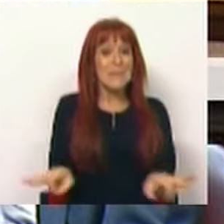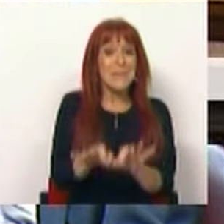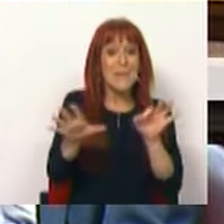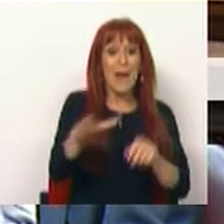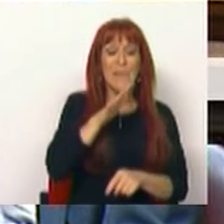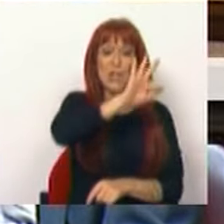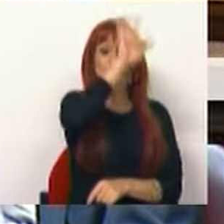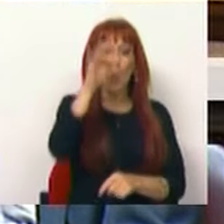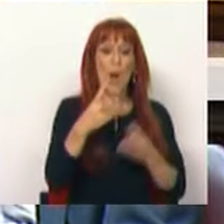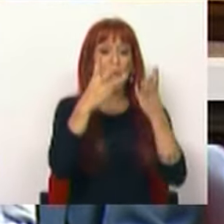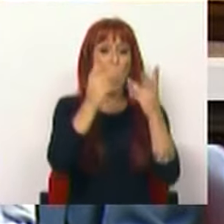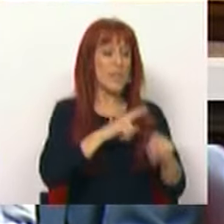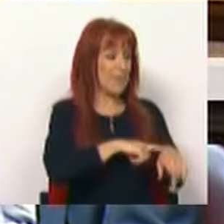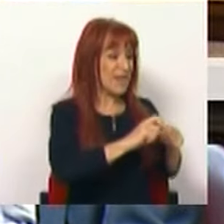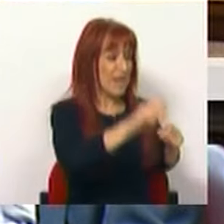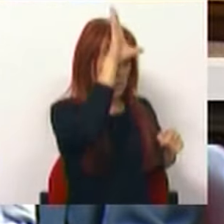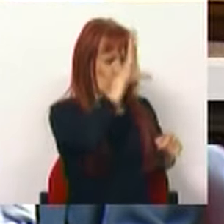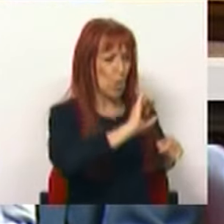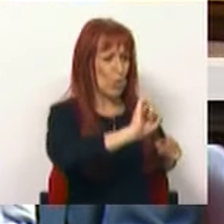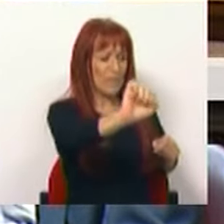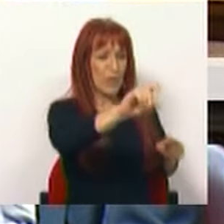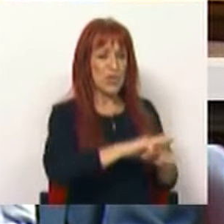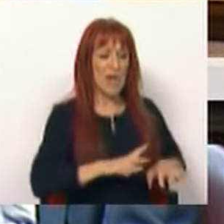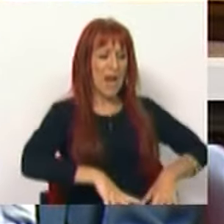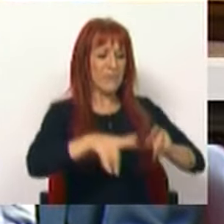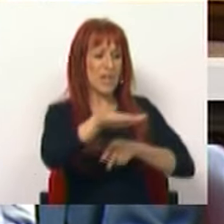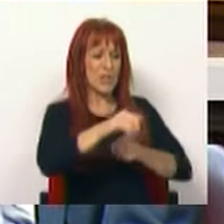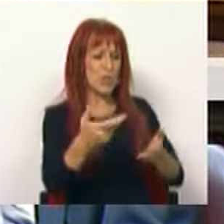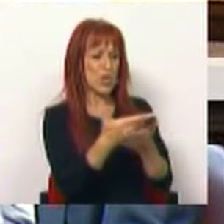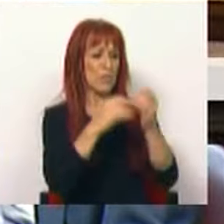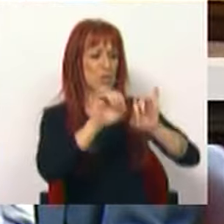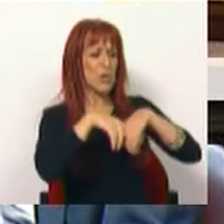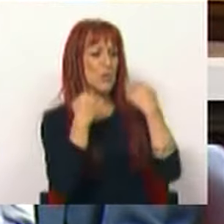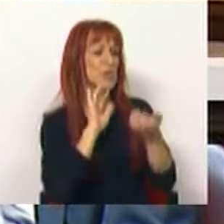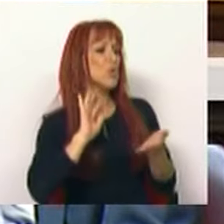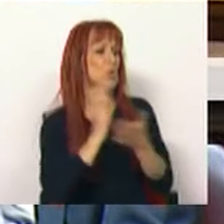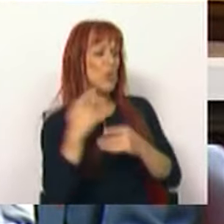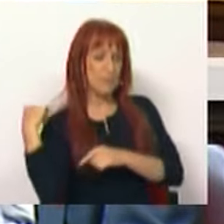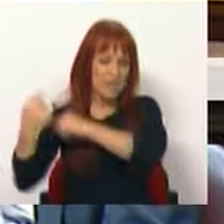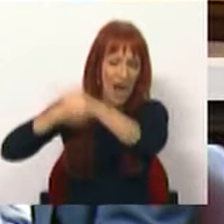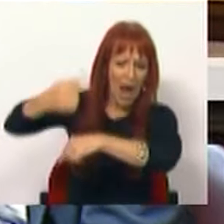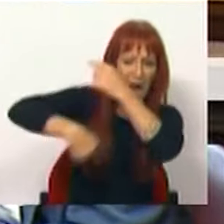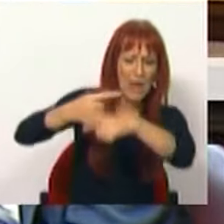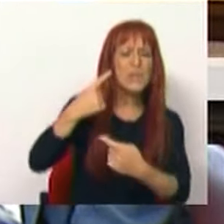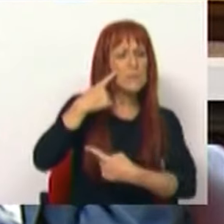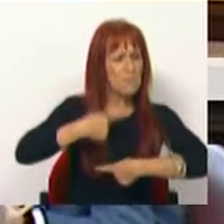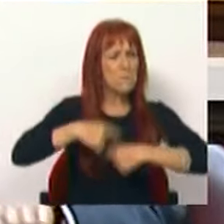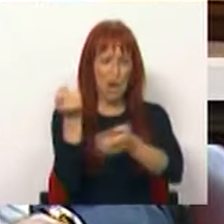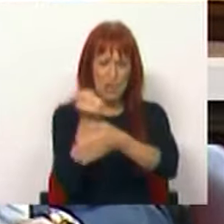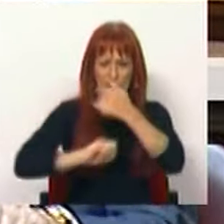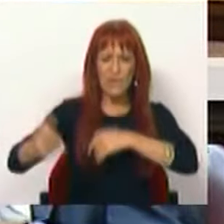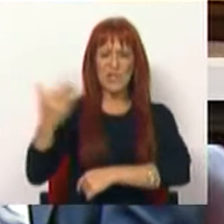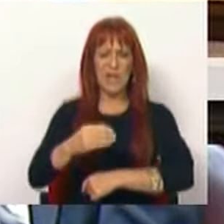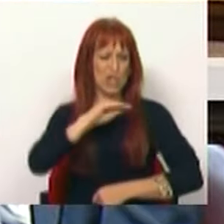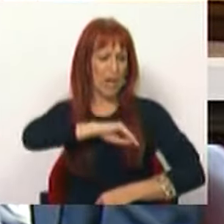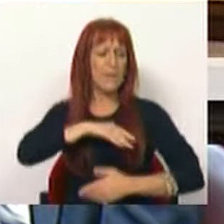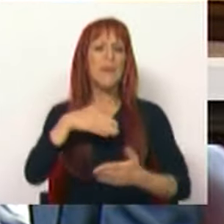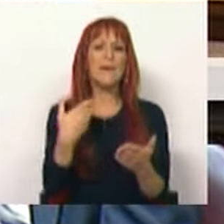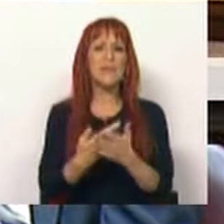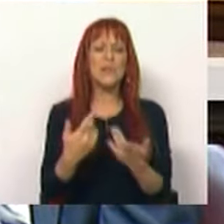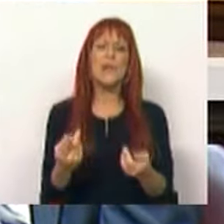disse, o quarto orçamento desta legislatura. A evolução da situação económica e social dos últimos anos confirma que a devolução de direitos e de